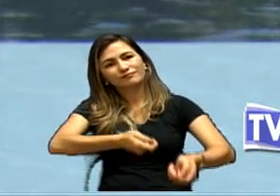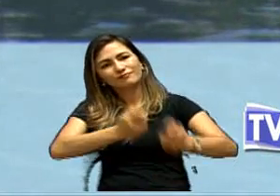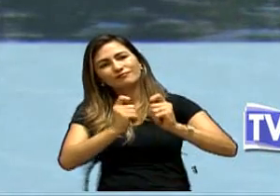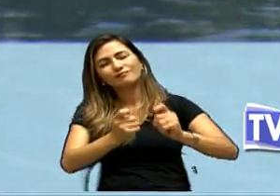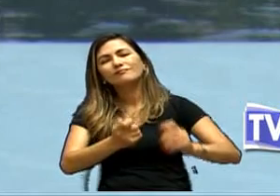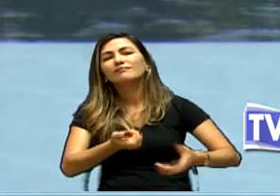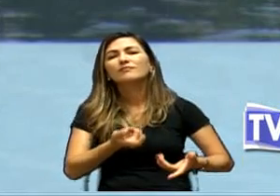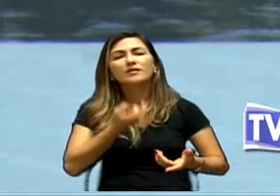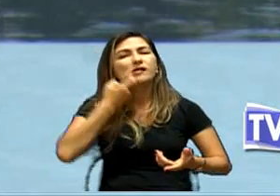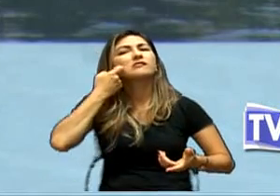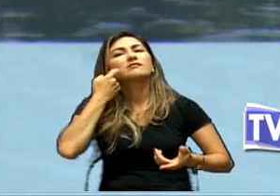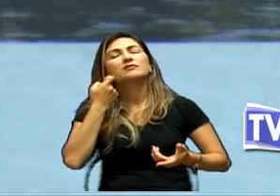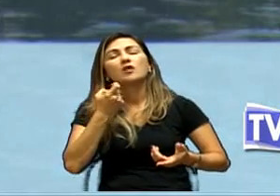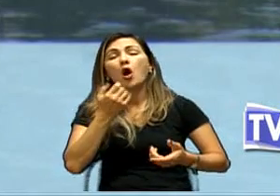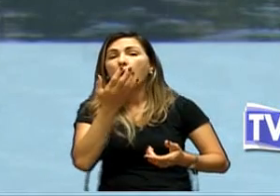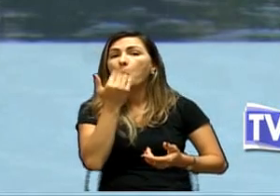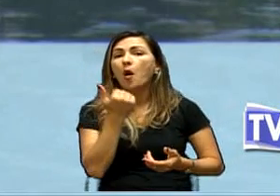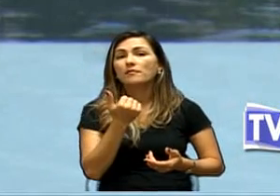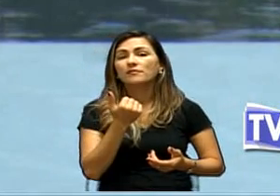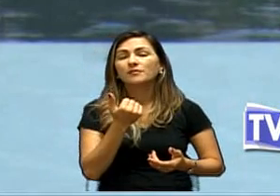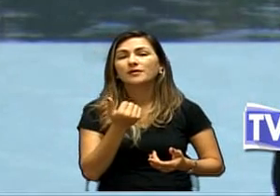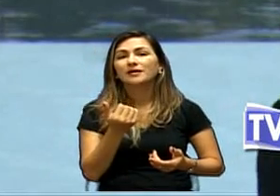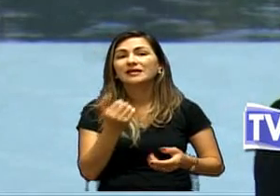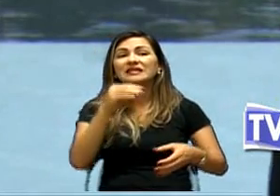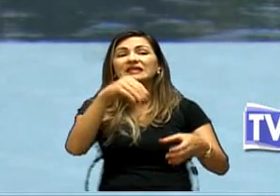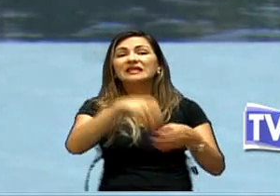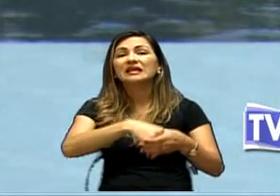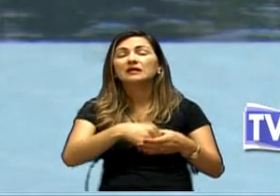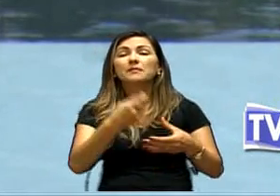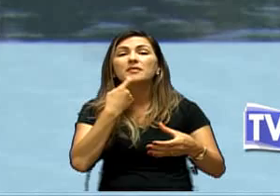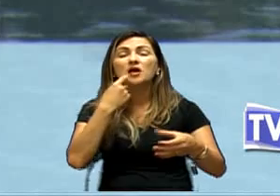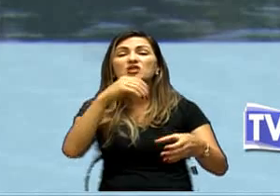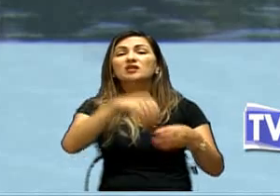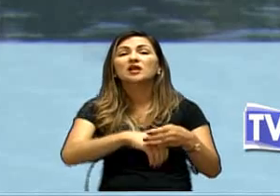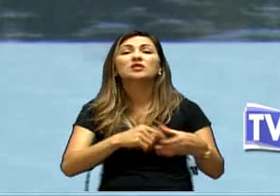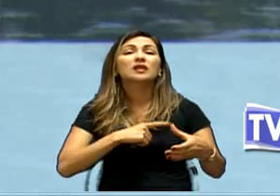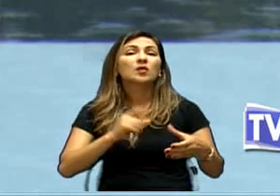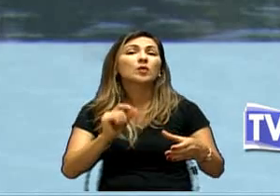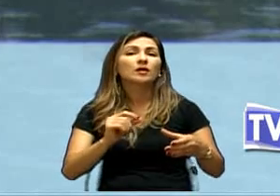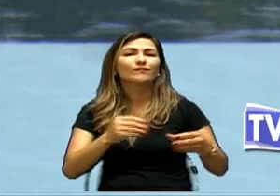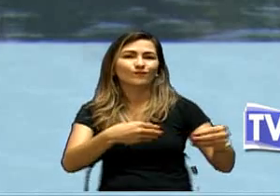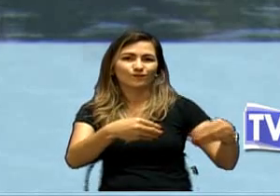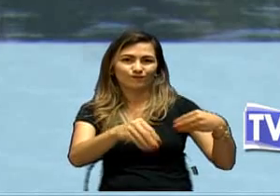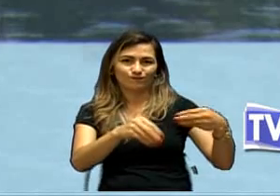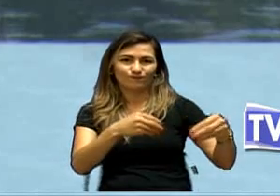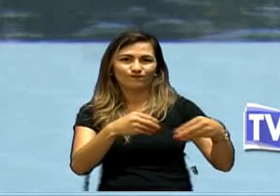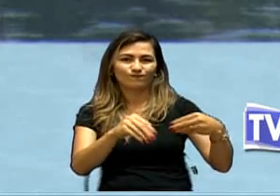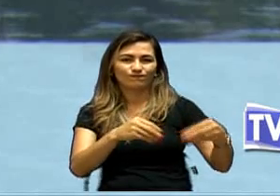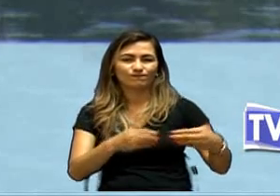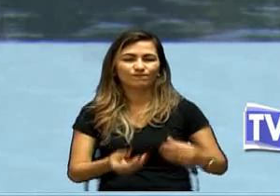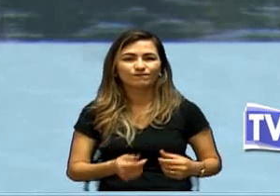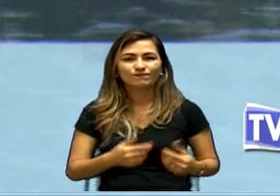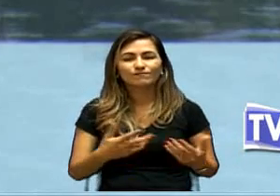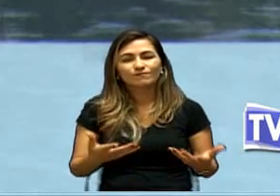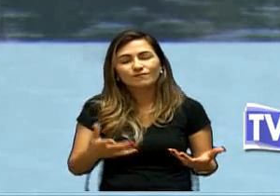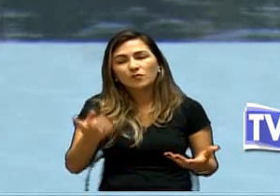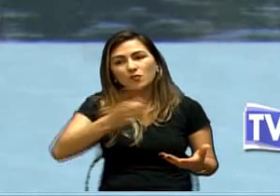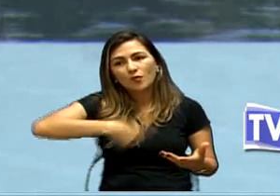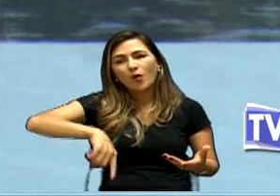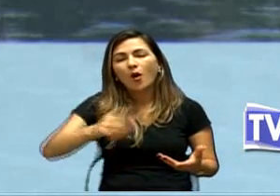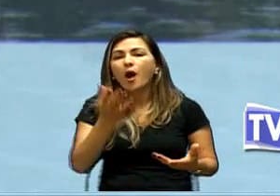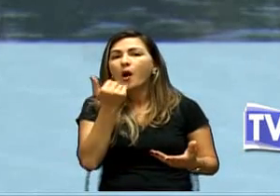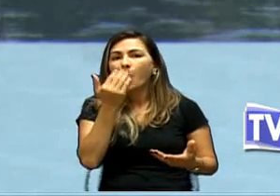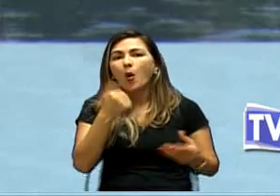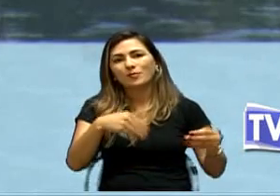consumo e responsabilidade. Então, nós temos que começar a trabalhar, e hoje as sociedades mais modernas e desenvolvidas do